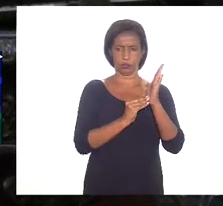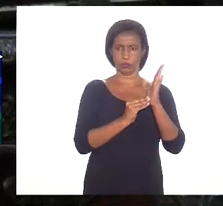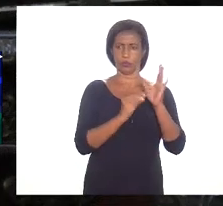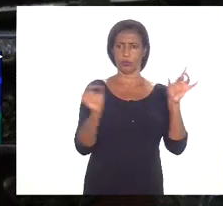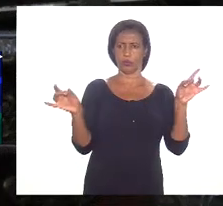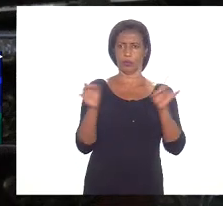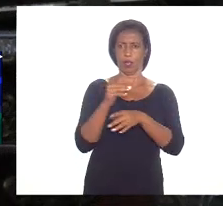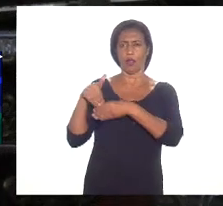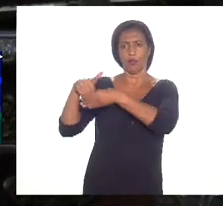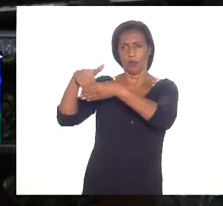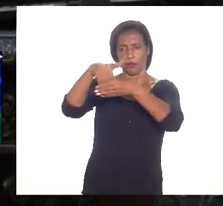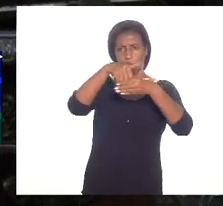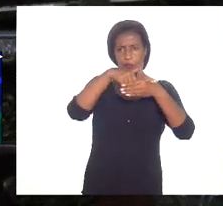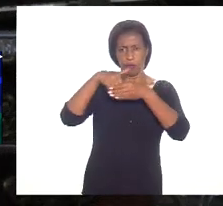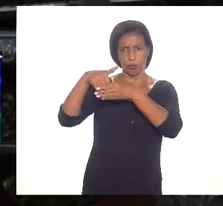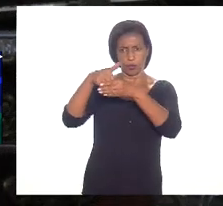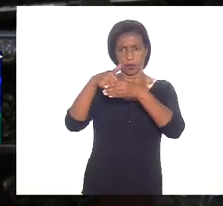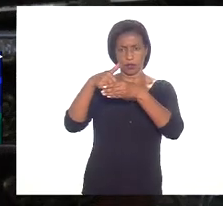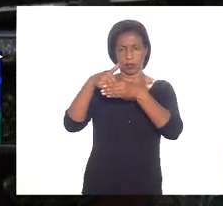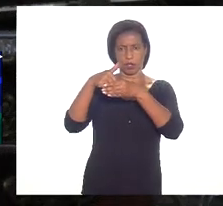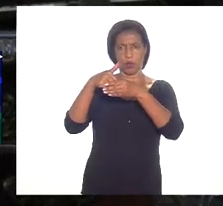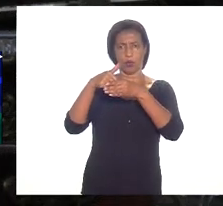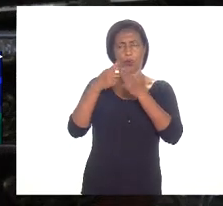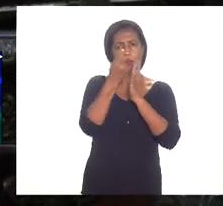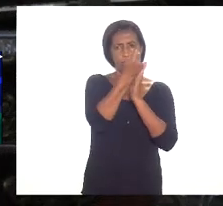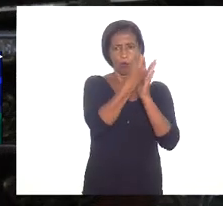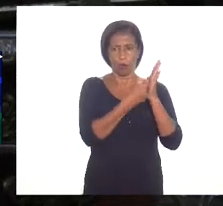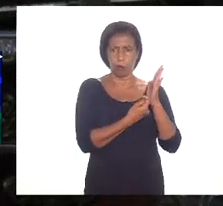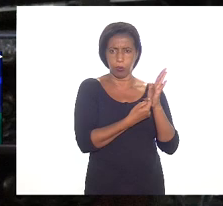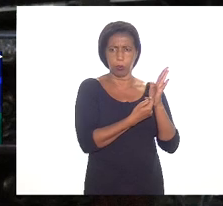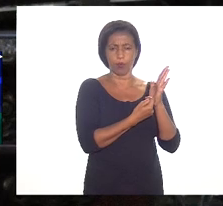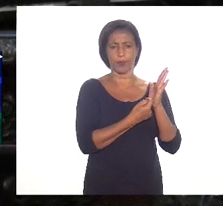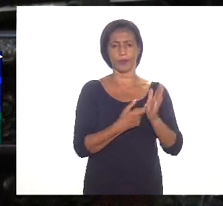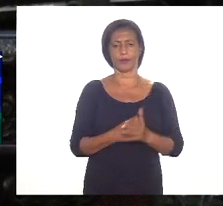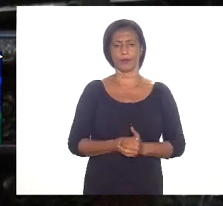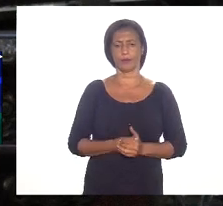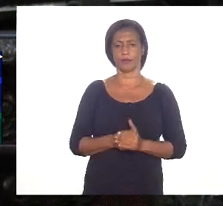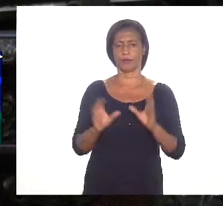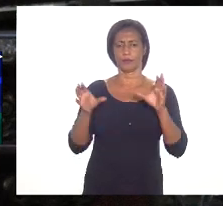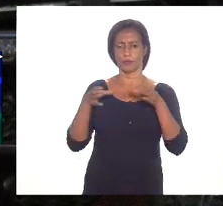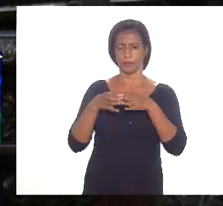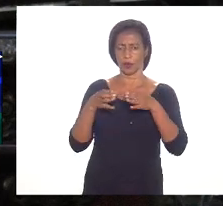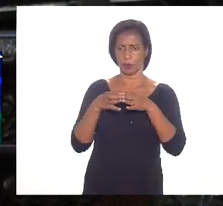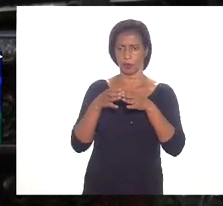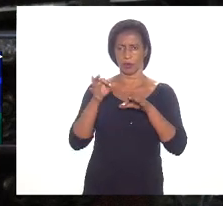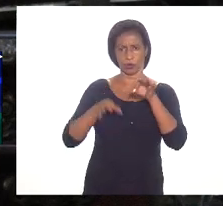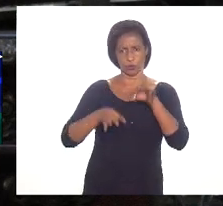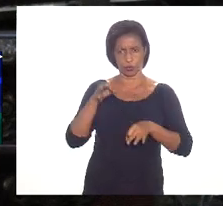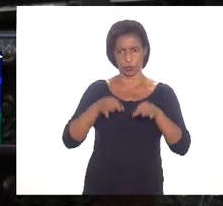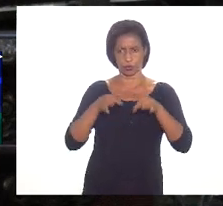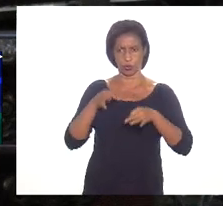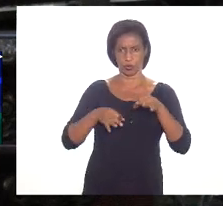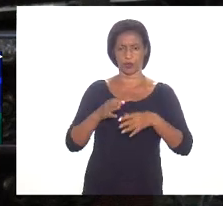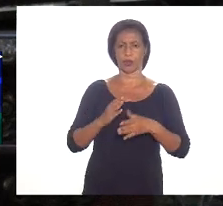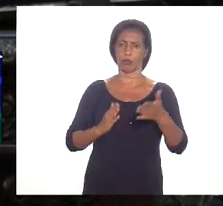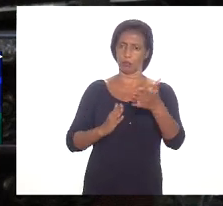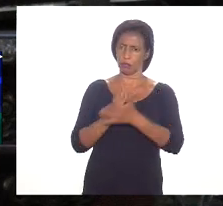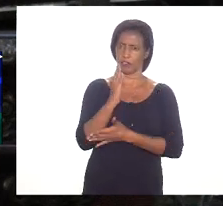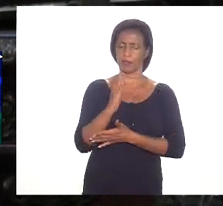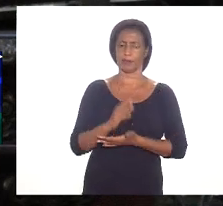em votação substitutivo conforme Afinal de redação e da comissão de concessão Justiça eles que a própria descrição